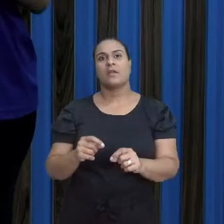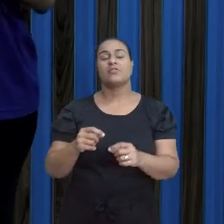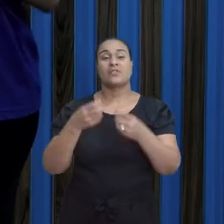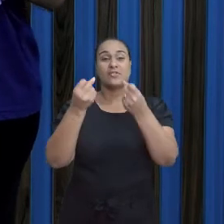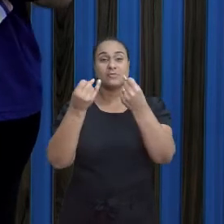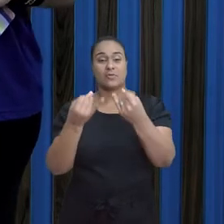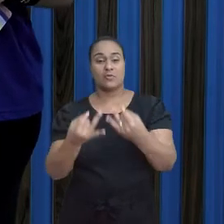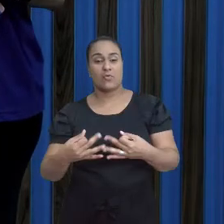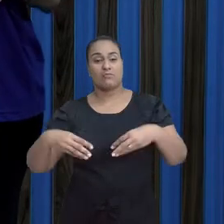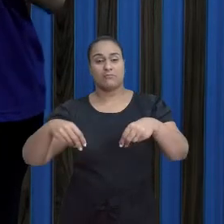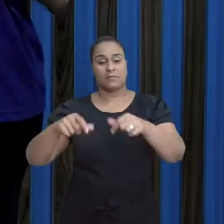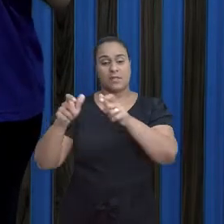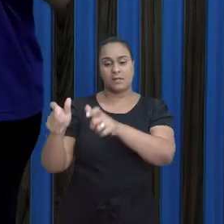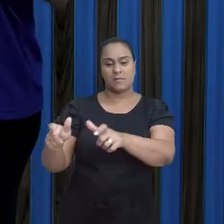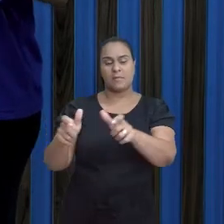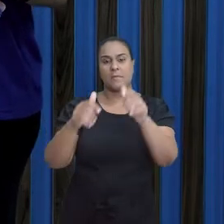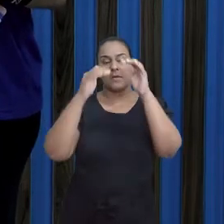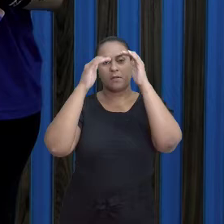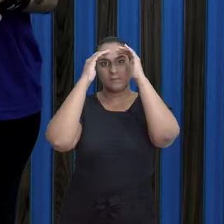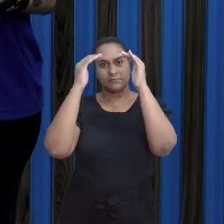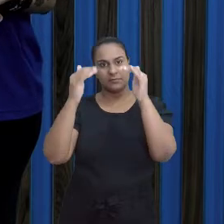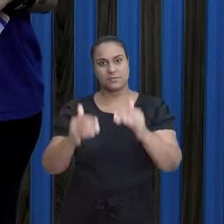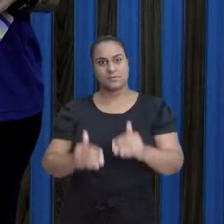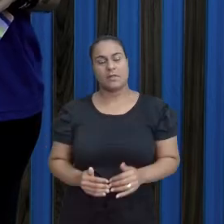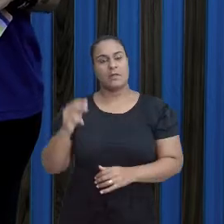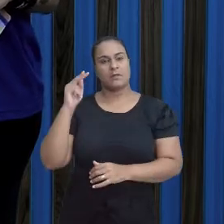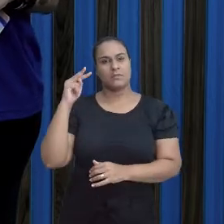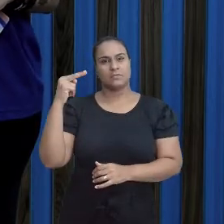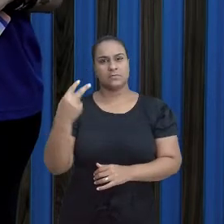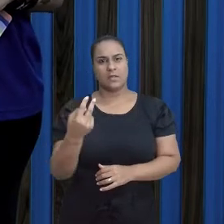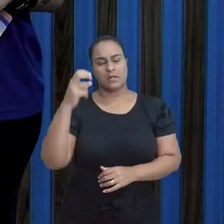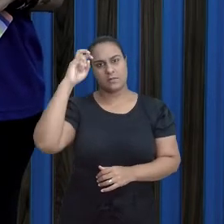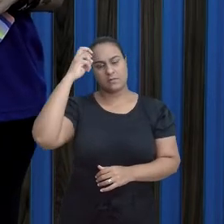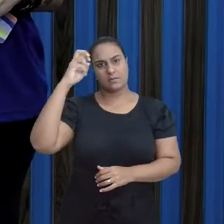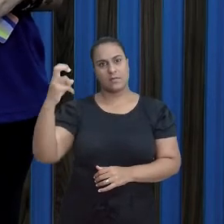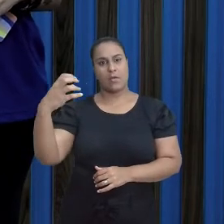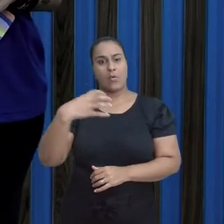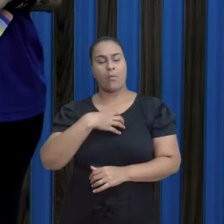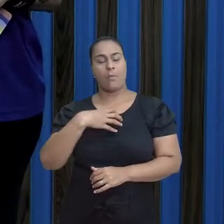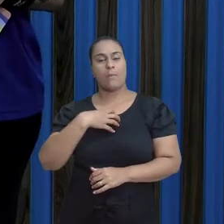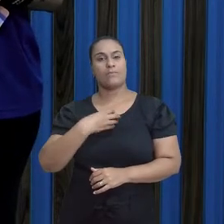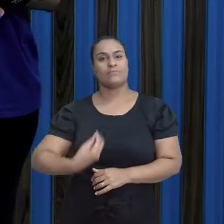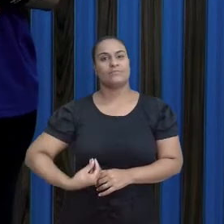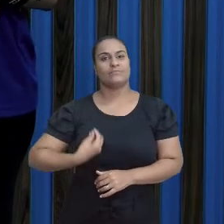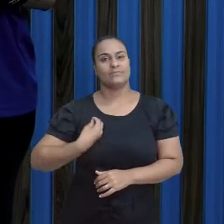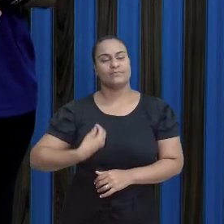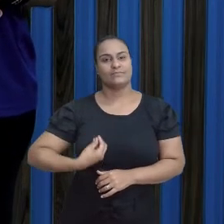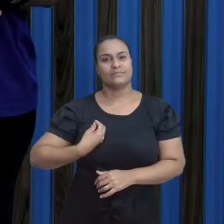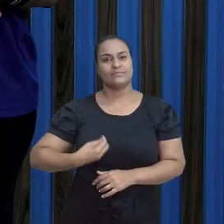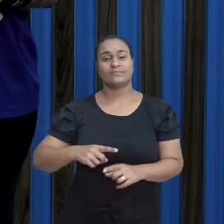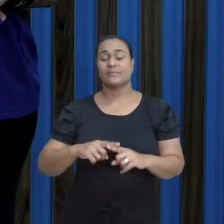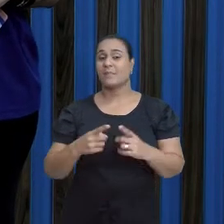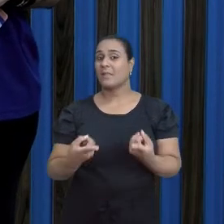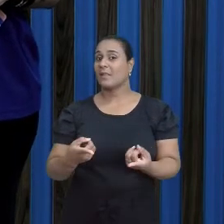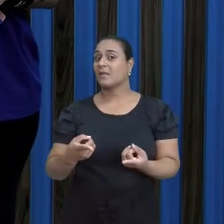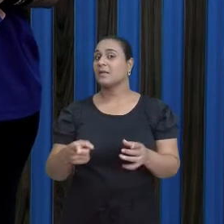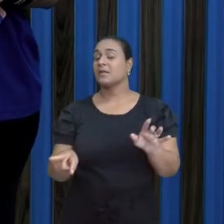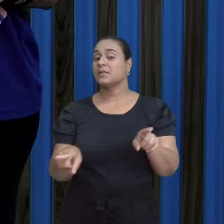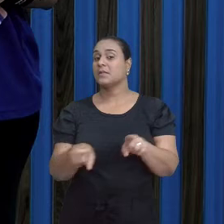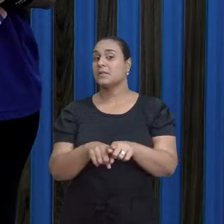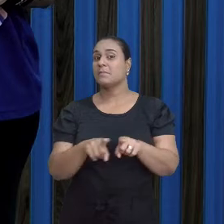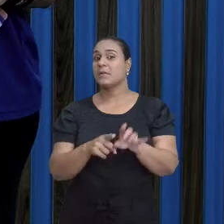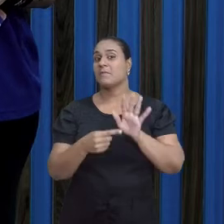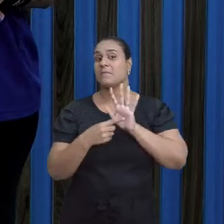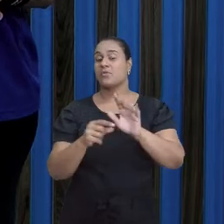questão da terra, do respeito e reconhecer essa cultura, o seu modo de vida, mas a gente também vai trazer